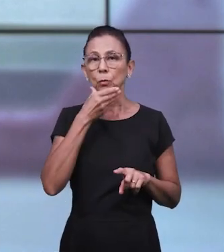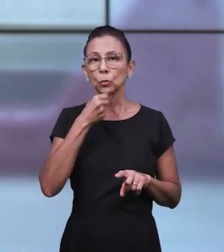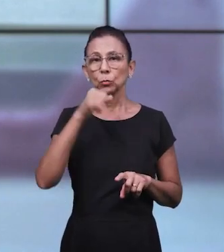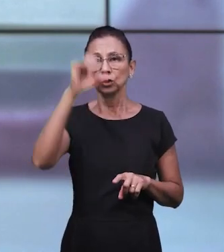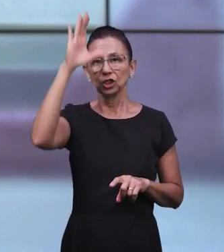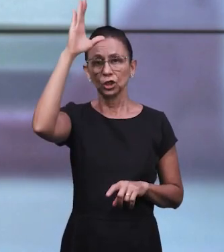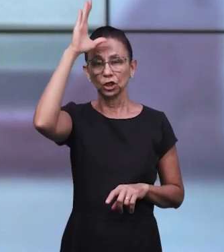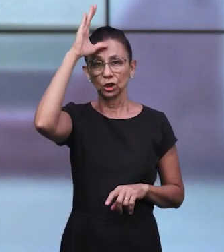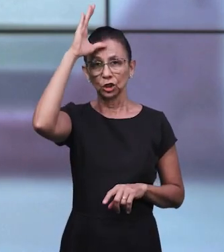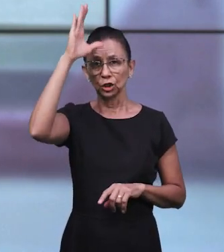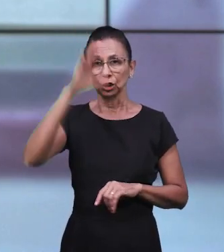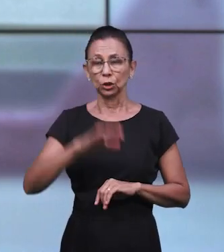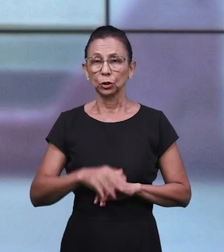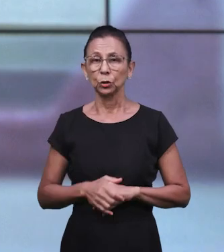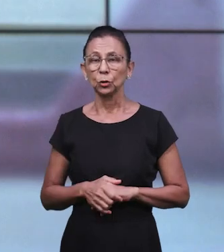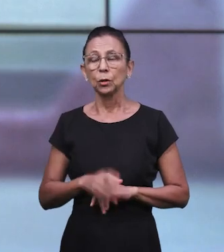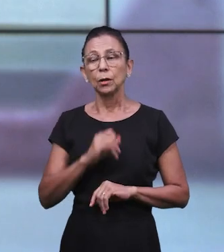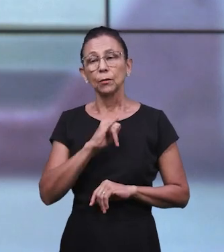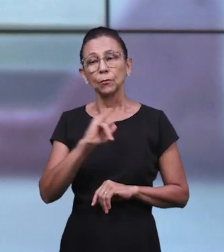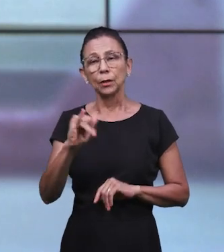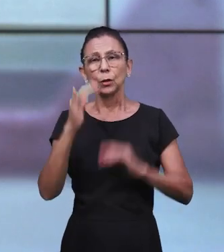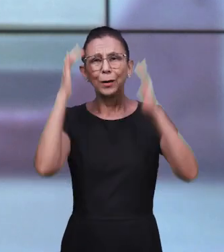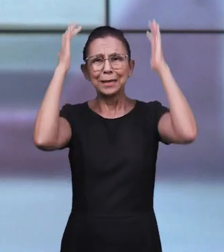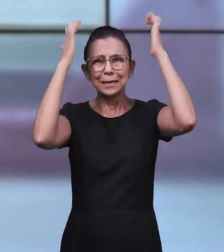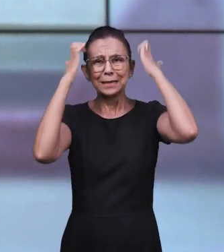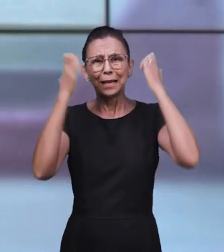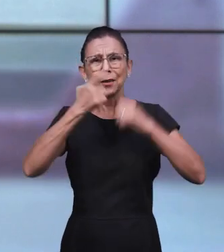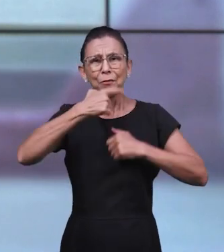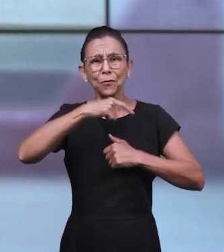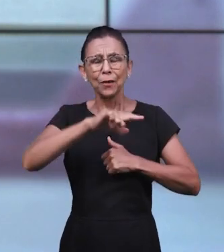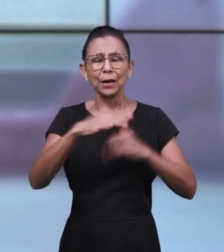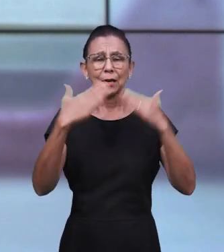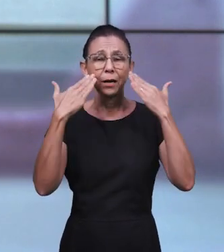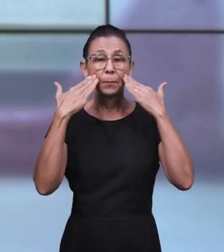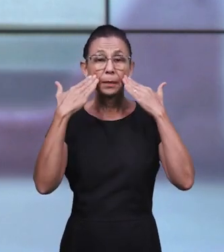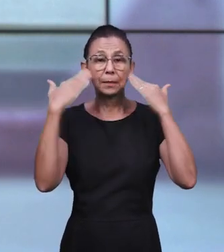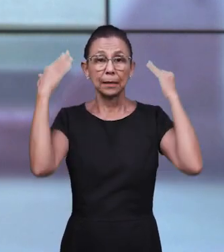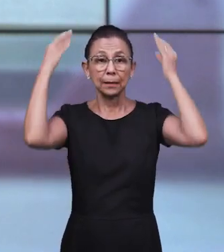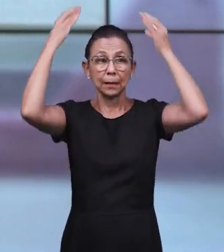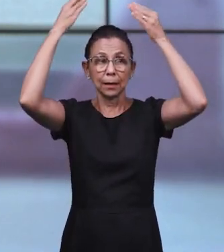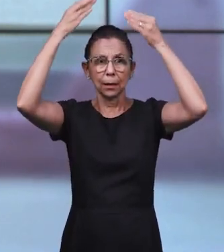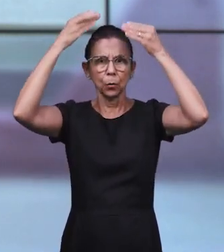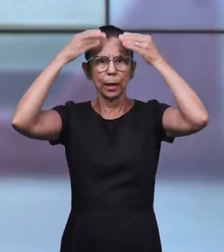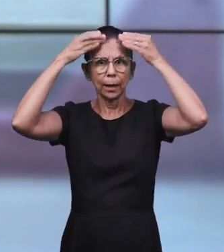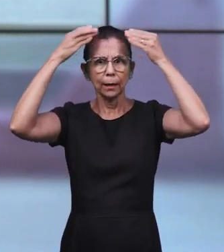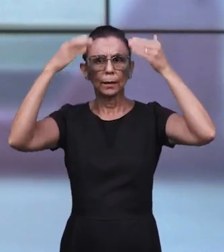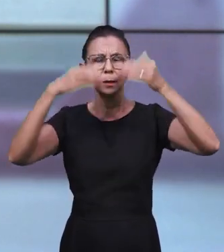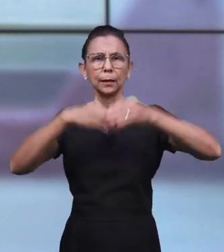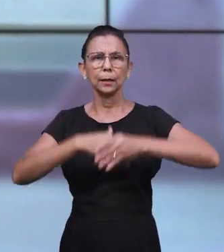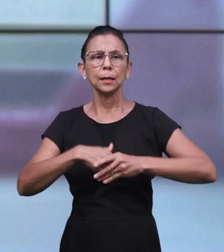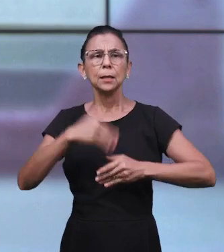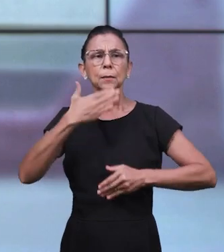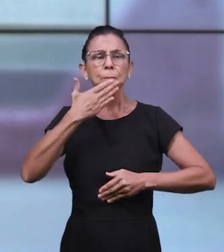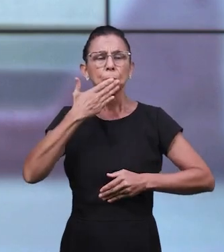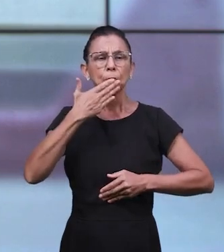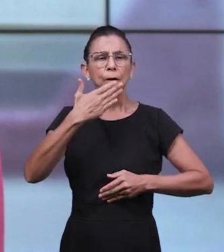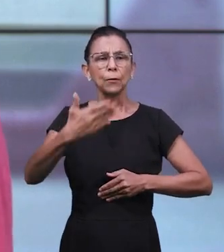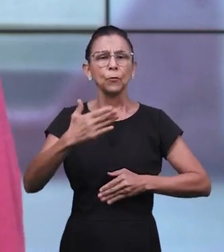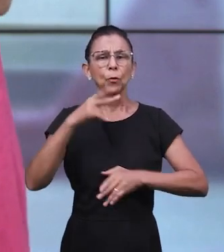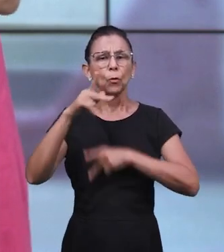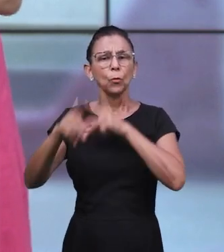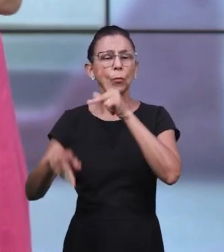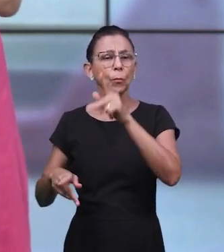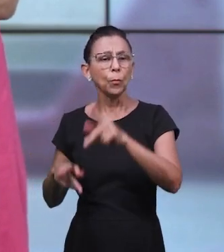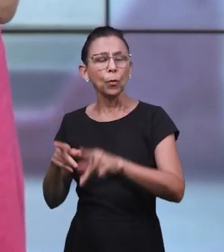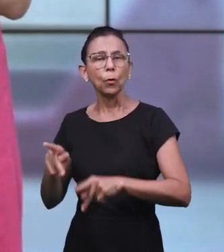pelo povo. Então, uma primeira questão que nós precisamos observar é: Mardoqueu deu uma ordem